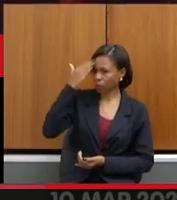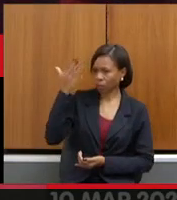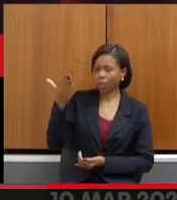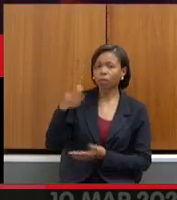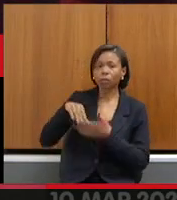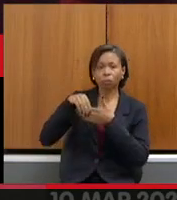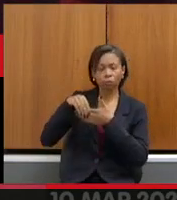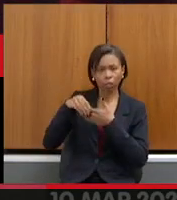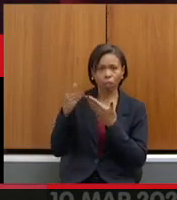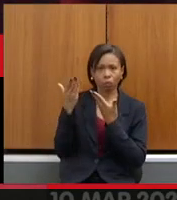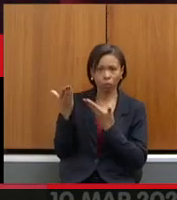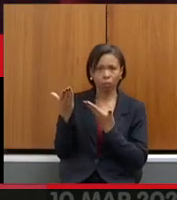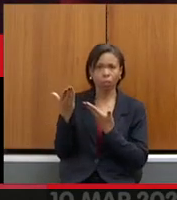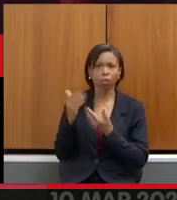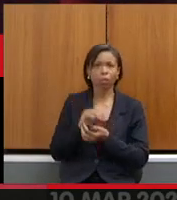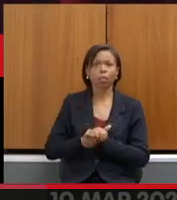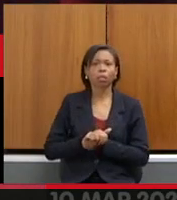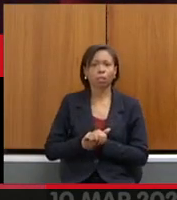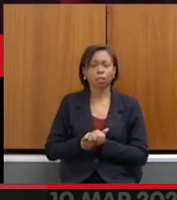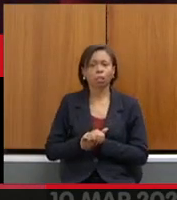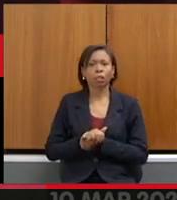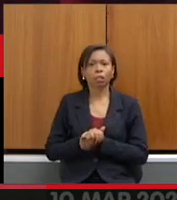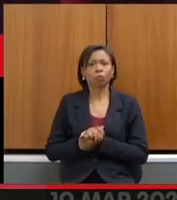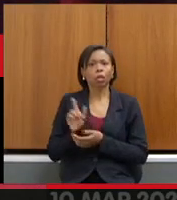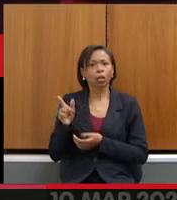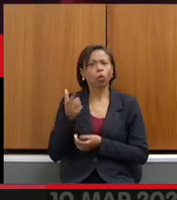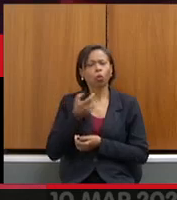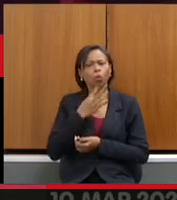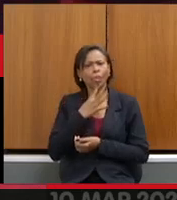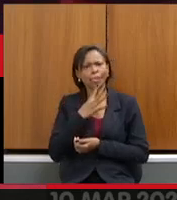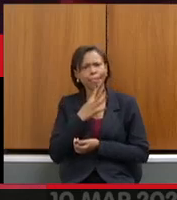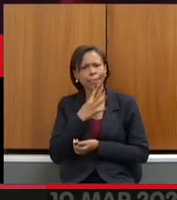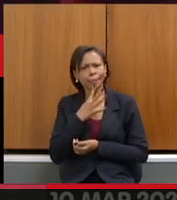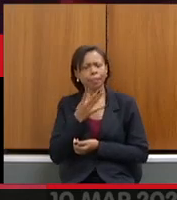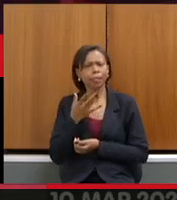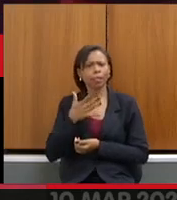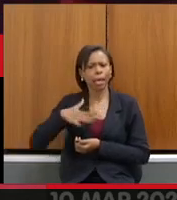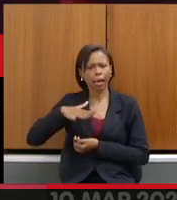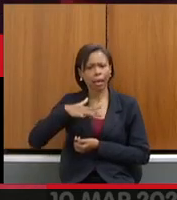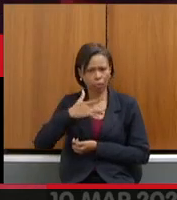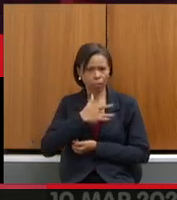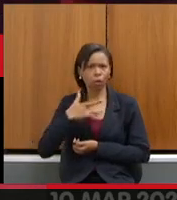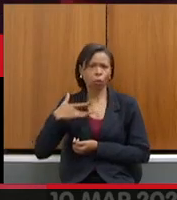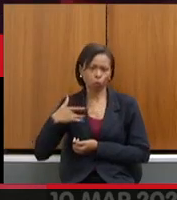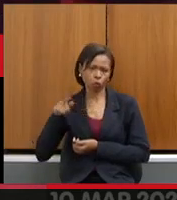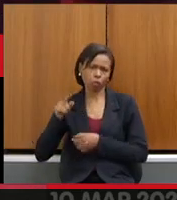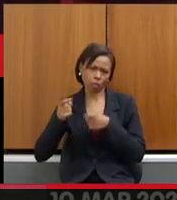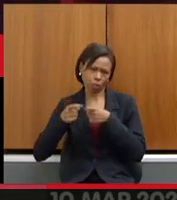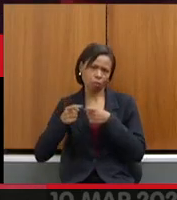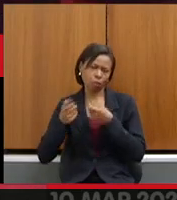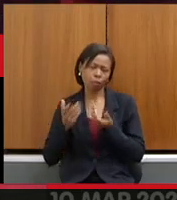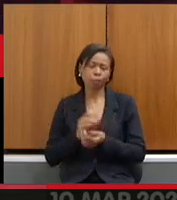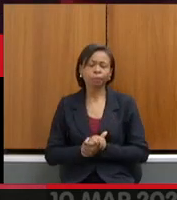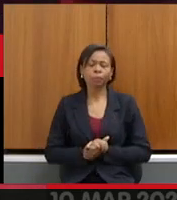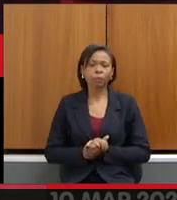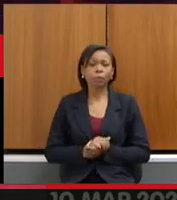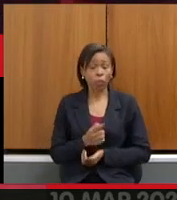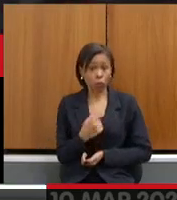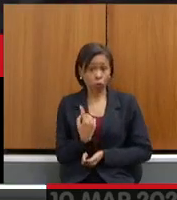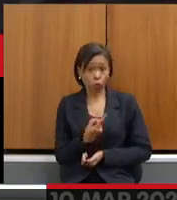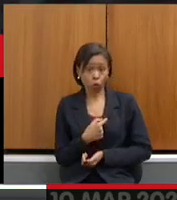cumprimentá-lo né até mesmo pelo extenso conhecimento que o seu tem na parte da saúde é para nós